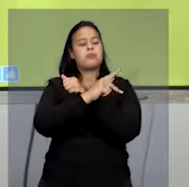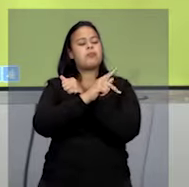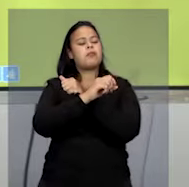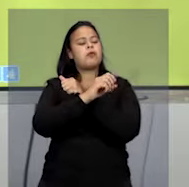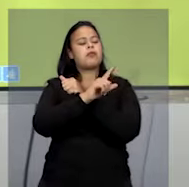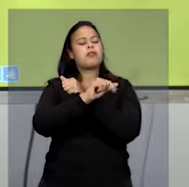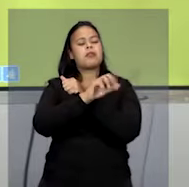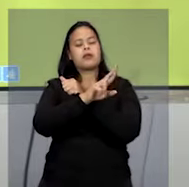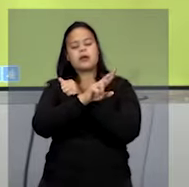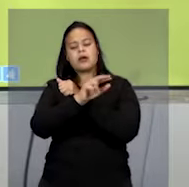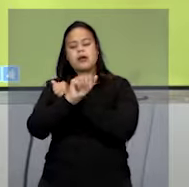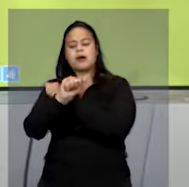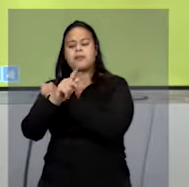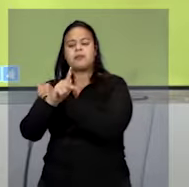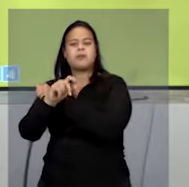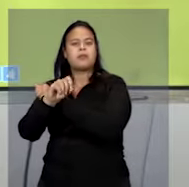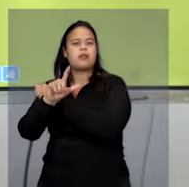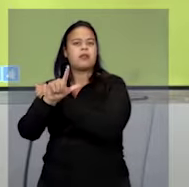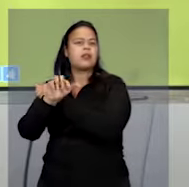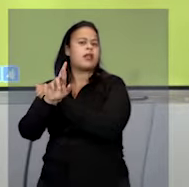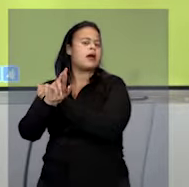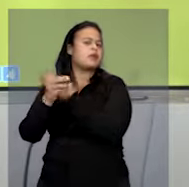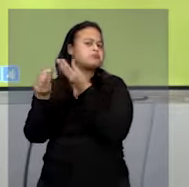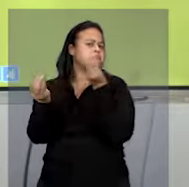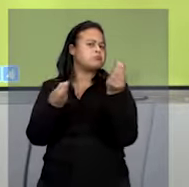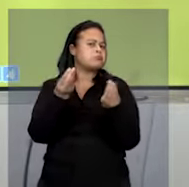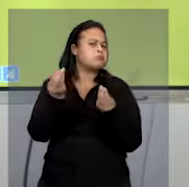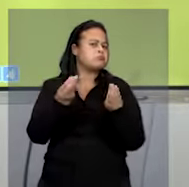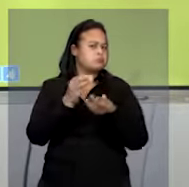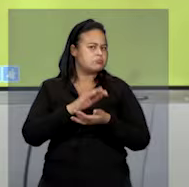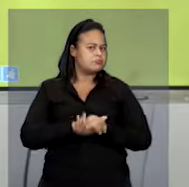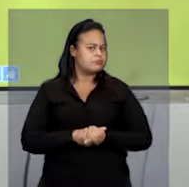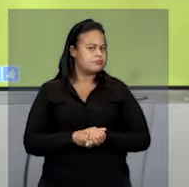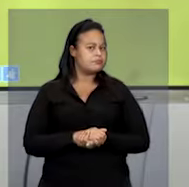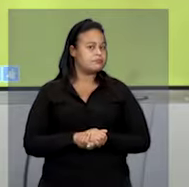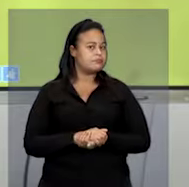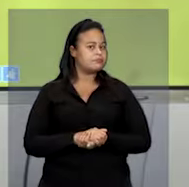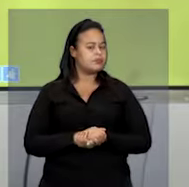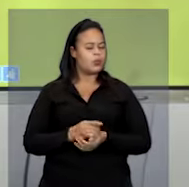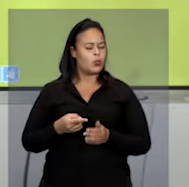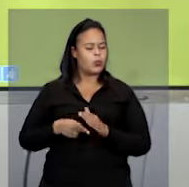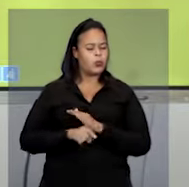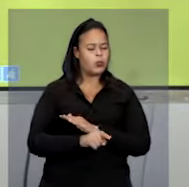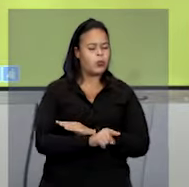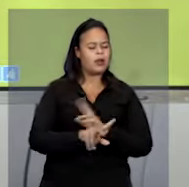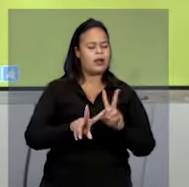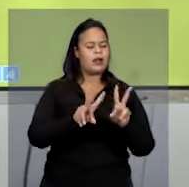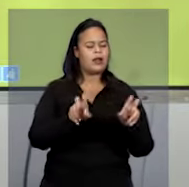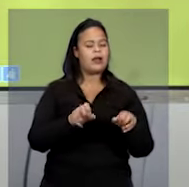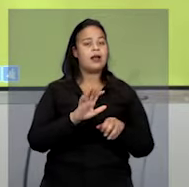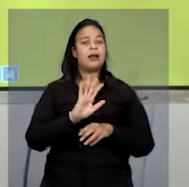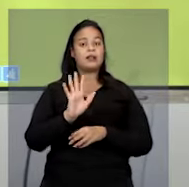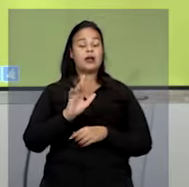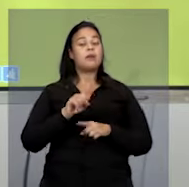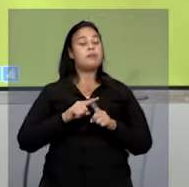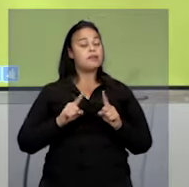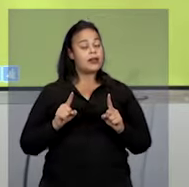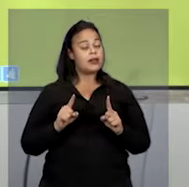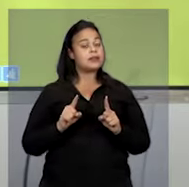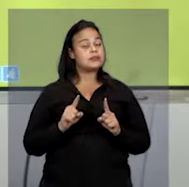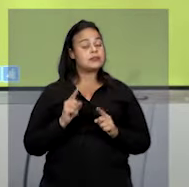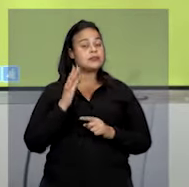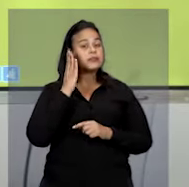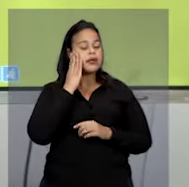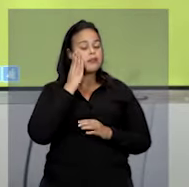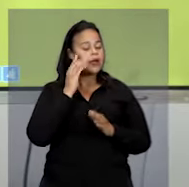vai ser apolar? Aí nós vamos ter duas condicionantes. Nós não vamos nos aprofundar nela nessa aula, mas é bom